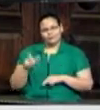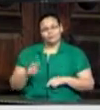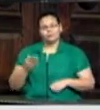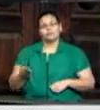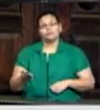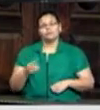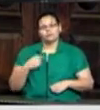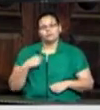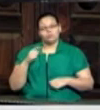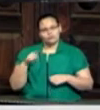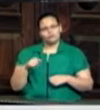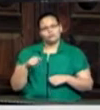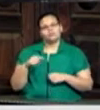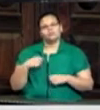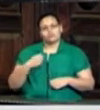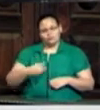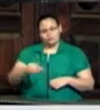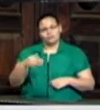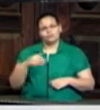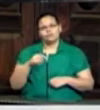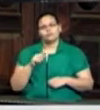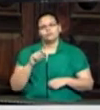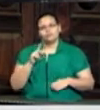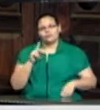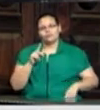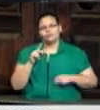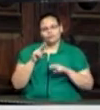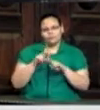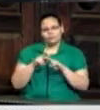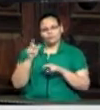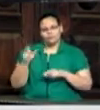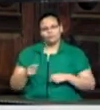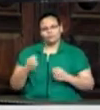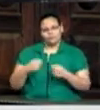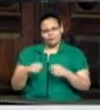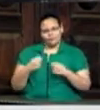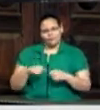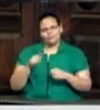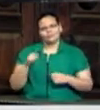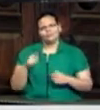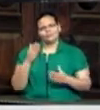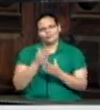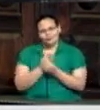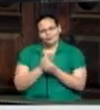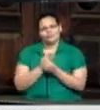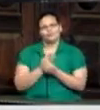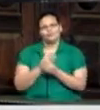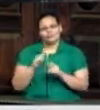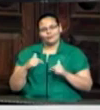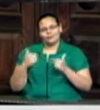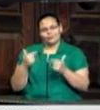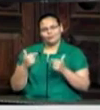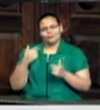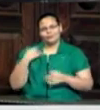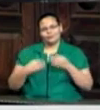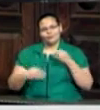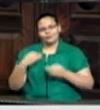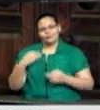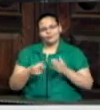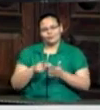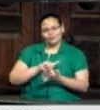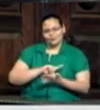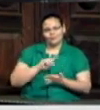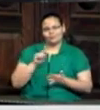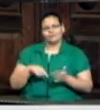efetividade do cumprimento da pena. E para haver a pena, precisa haver um processo, uma ação penal, e antes disso, um